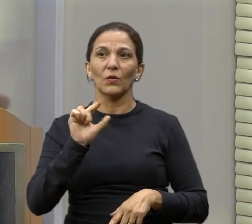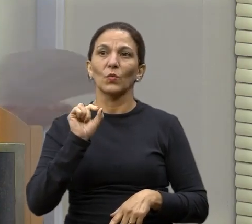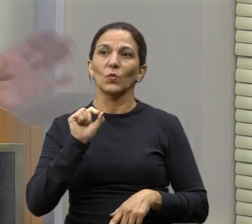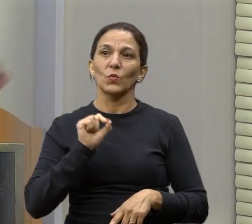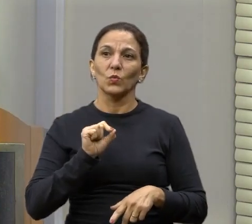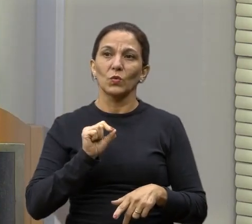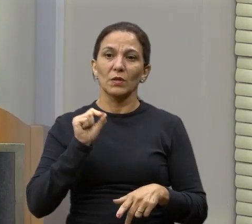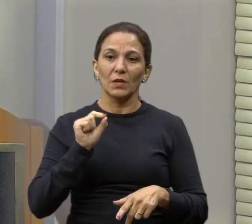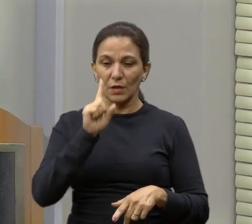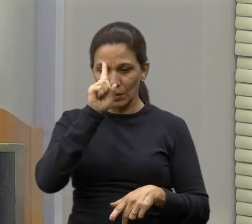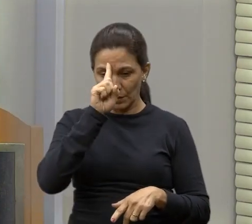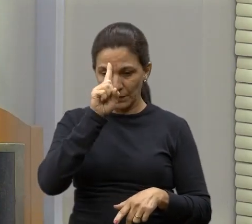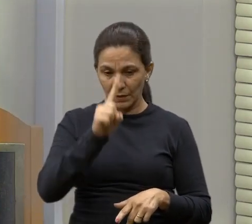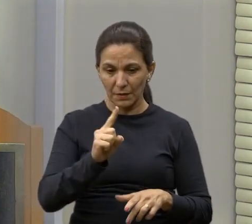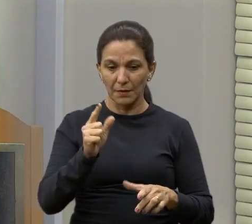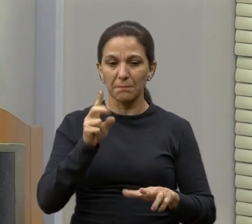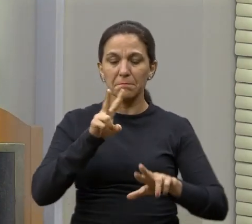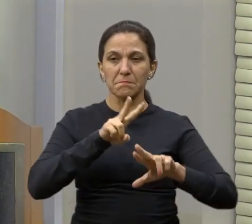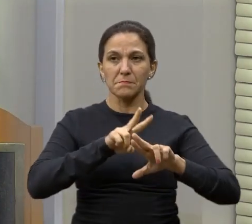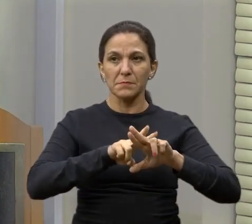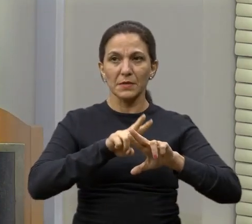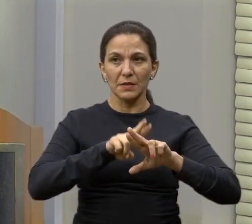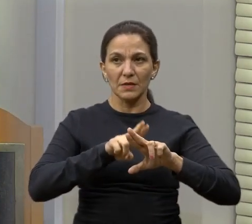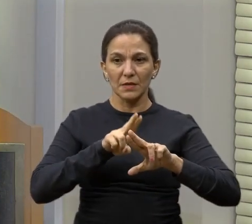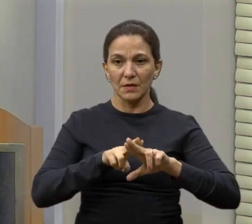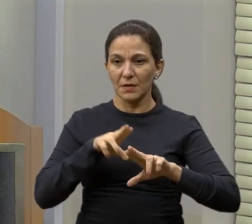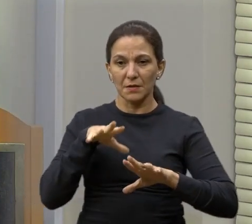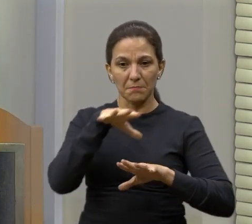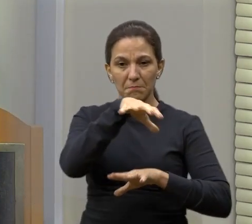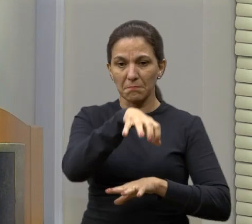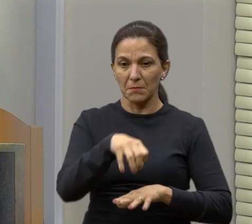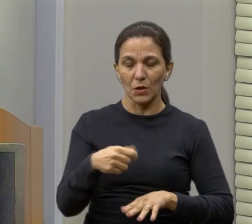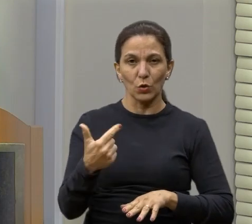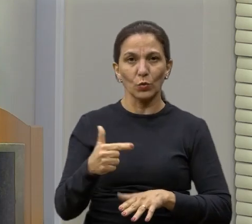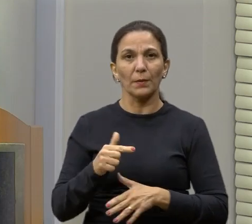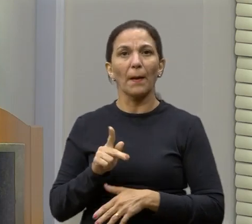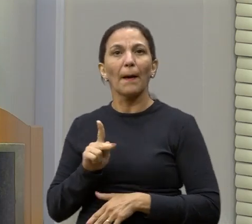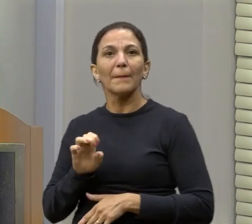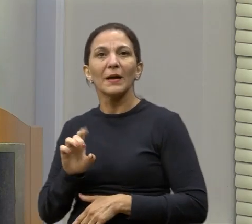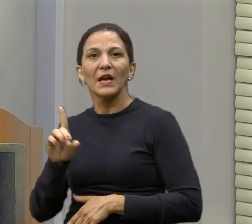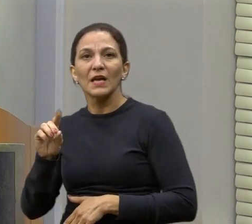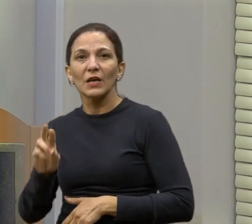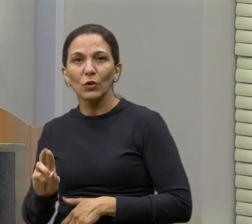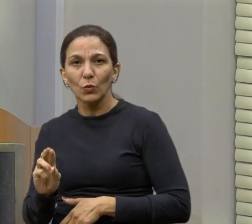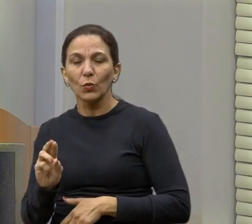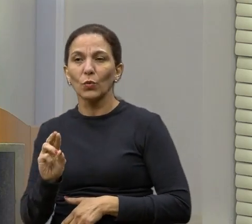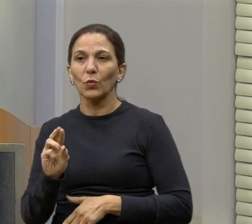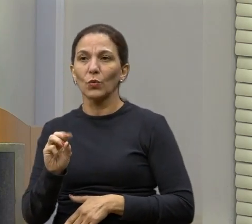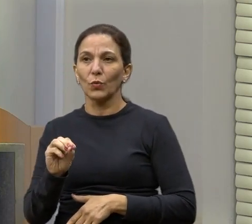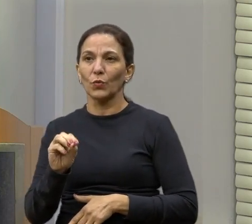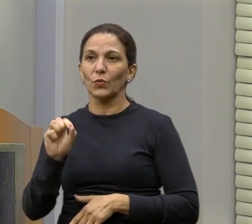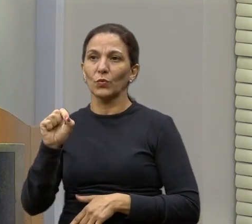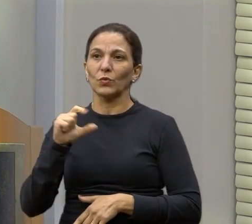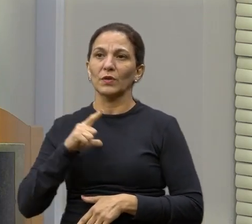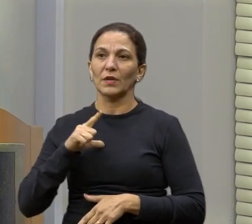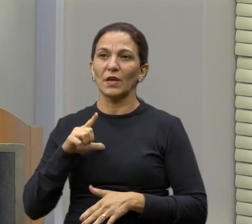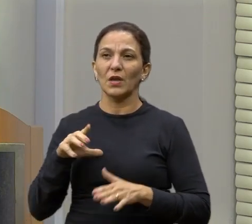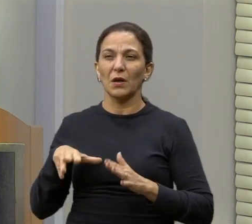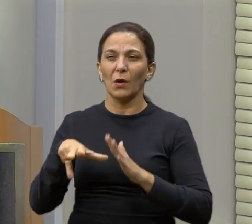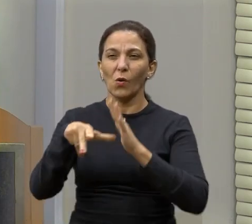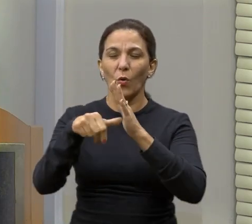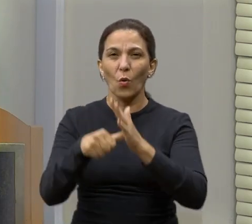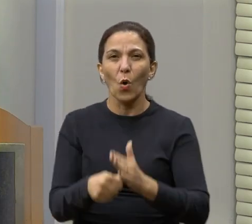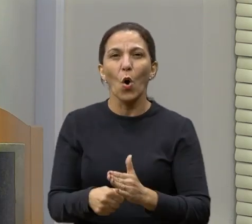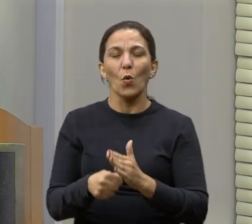de prisão. Ainda não foi recapturado. Pedro Luiz da Silva Soares, o Chacal, envolvido em roubos a